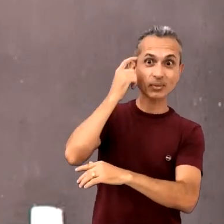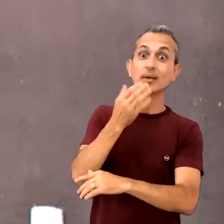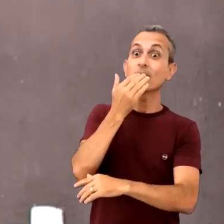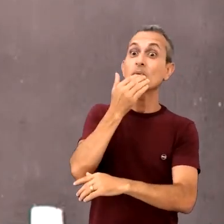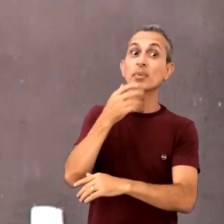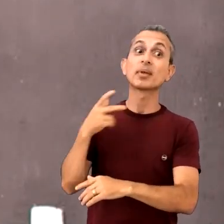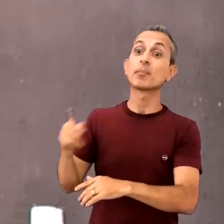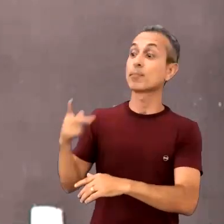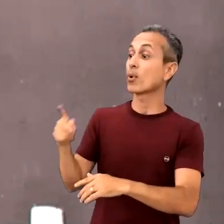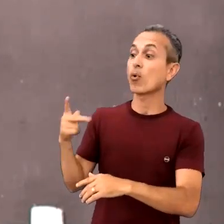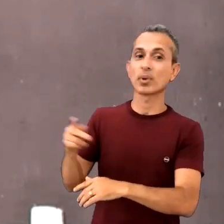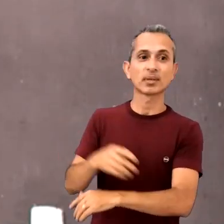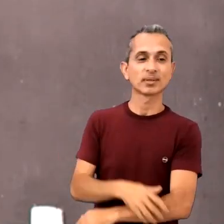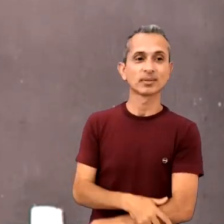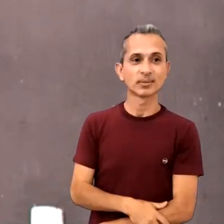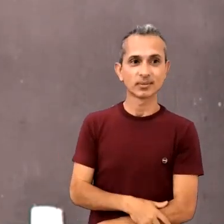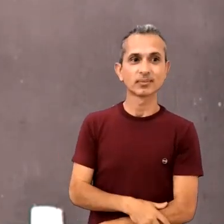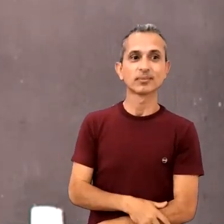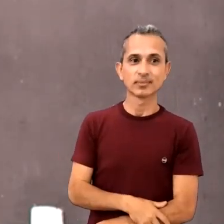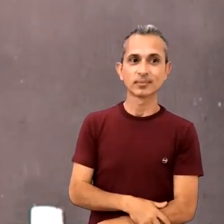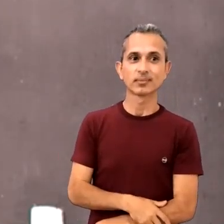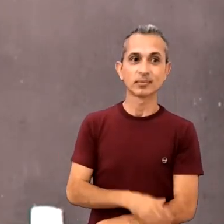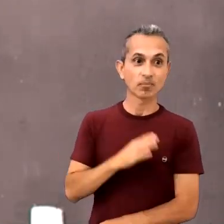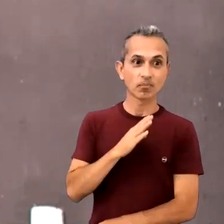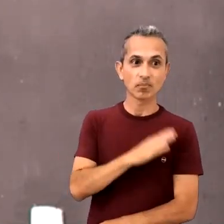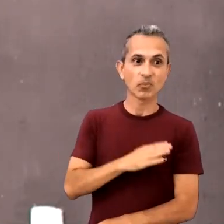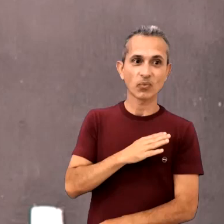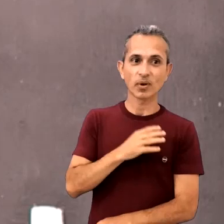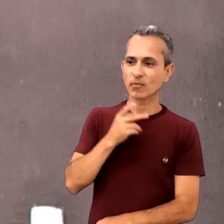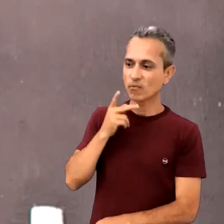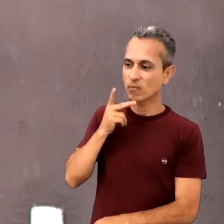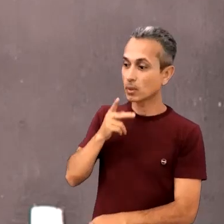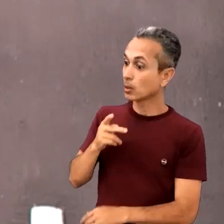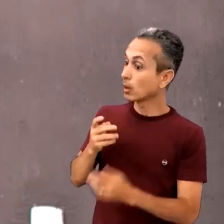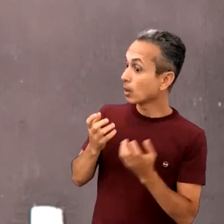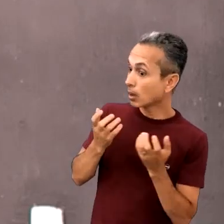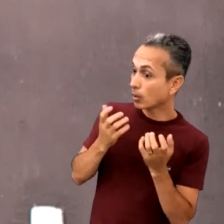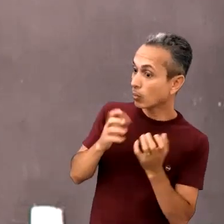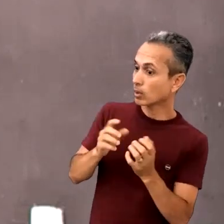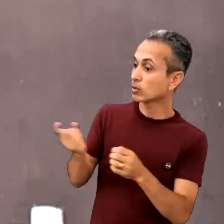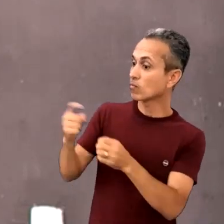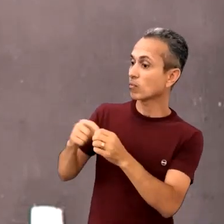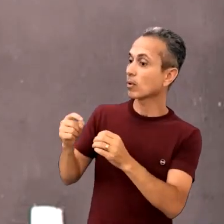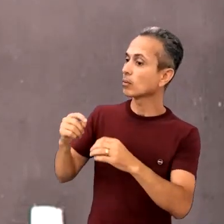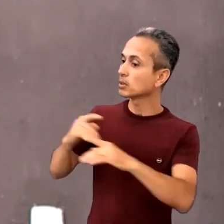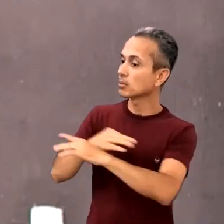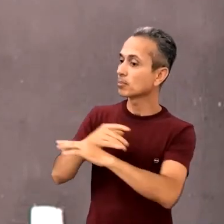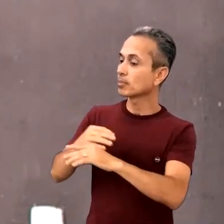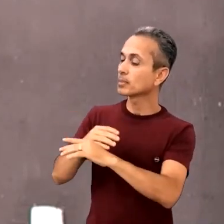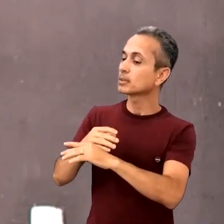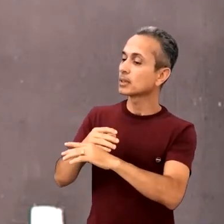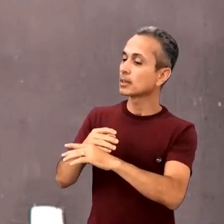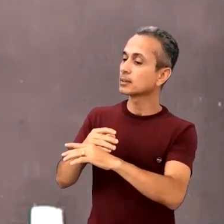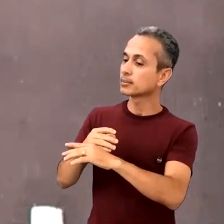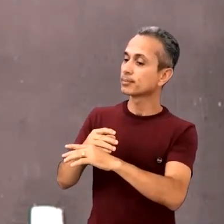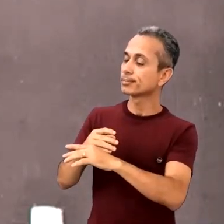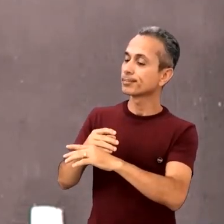Ele olhou e disse: eu não quero que você vá sem que você tenha comida, para você levar para a sua